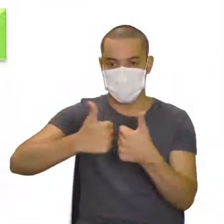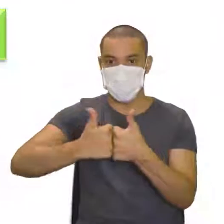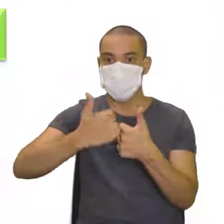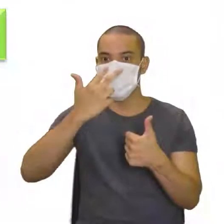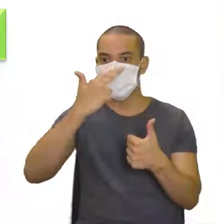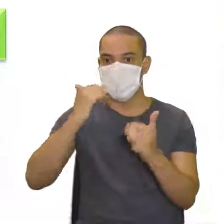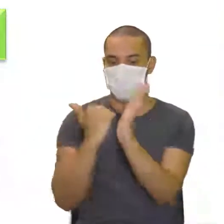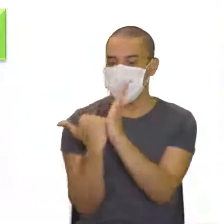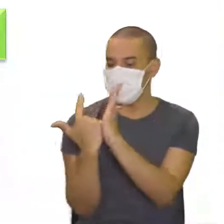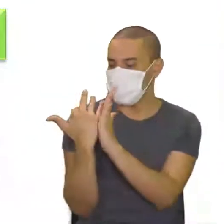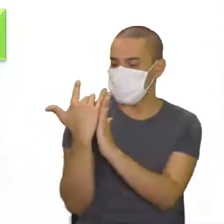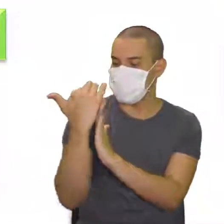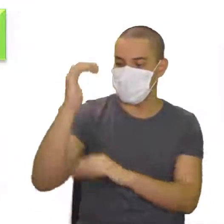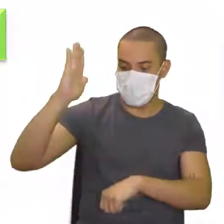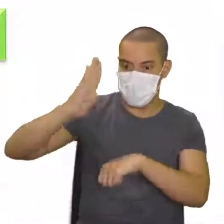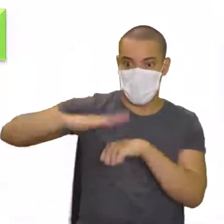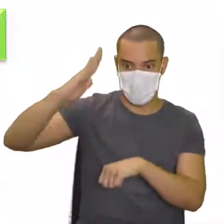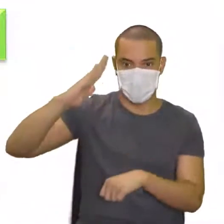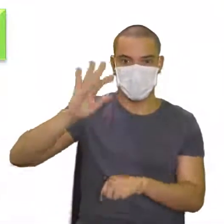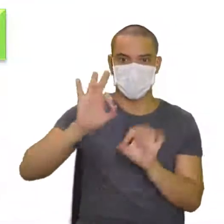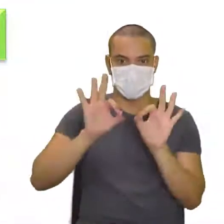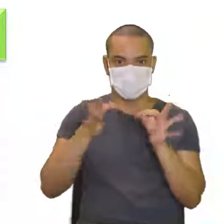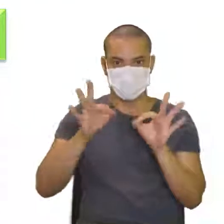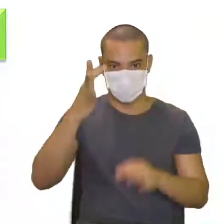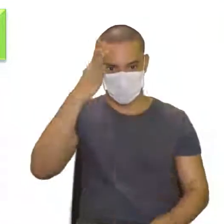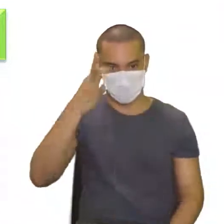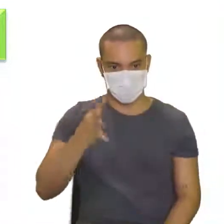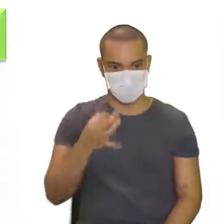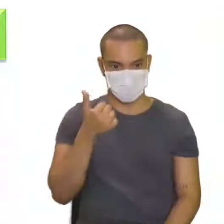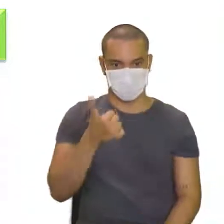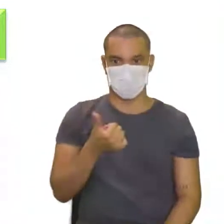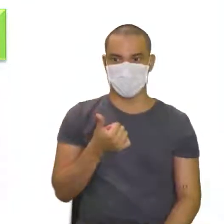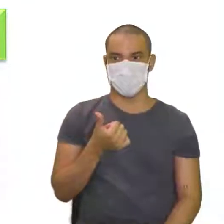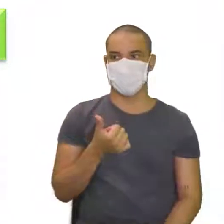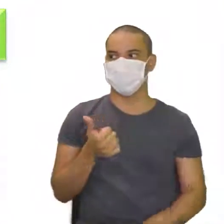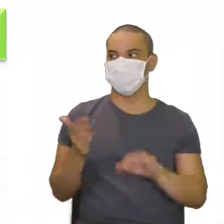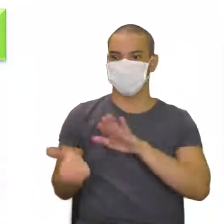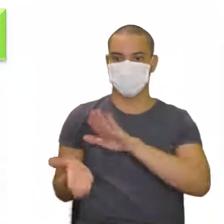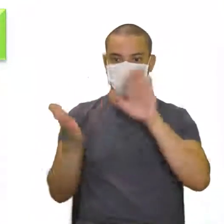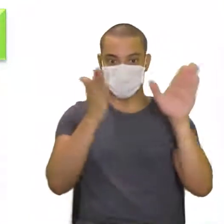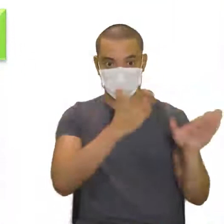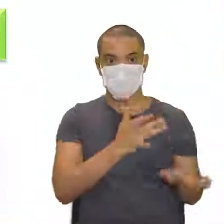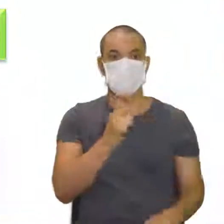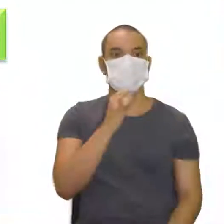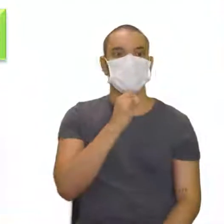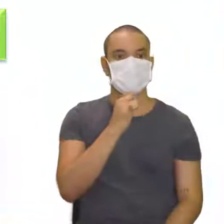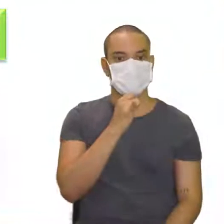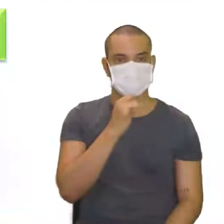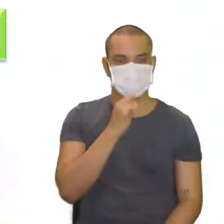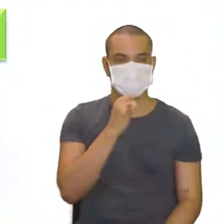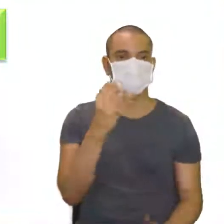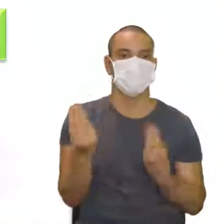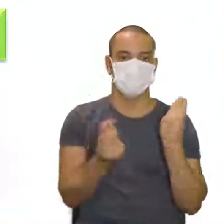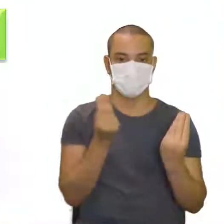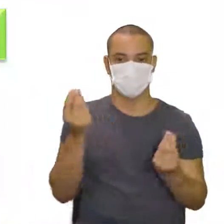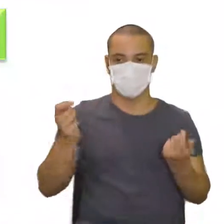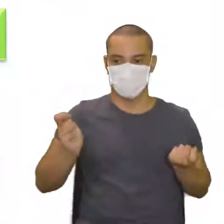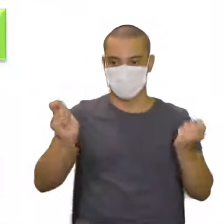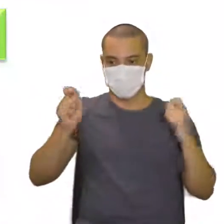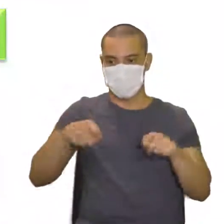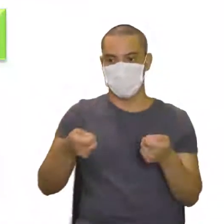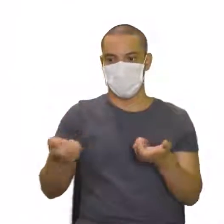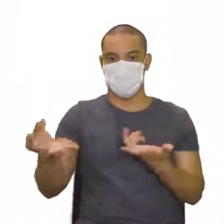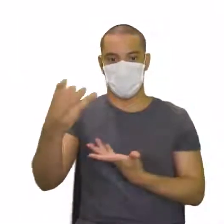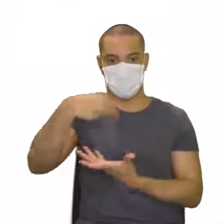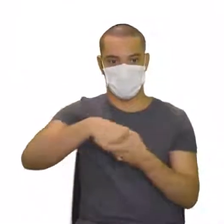intensidade desse campo aqui. Fechado? Compreendido, jovens? Vamos ver um exemplozinho de como nós podemos